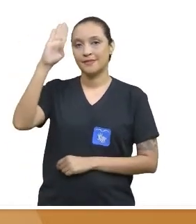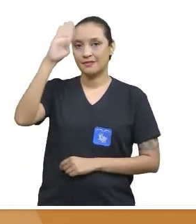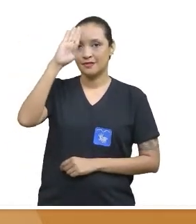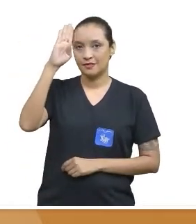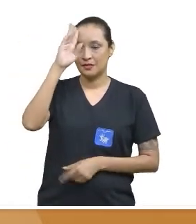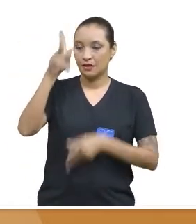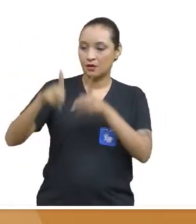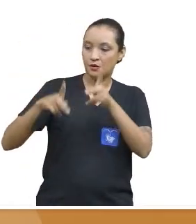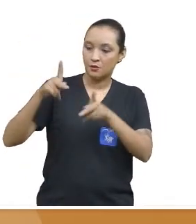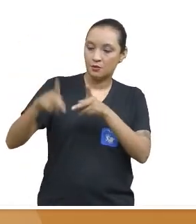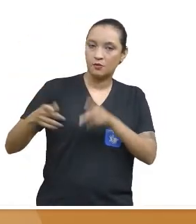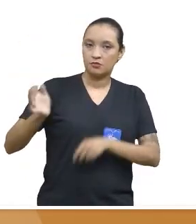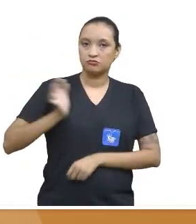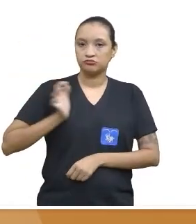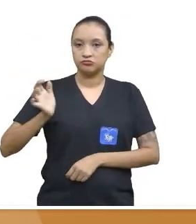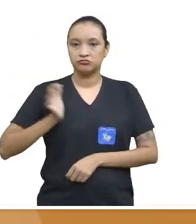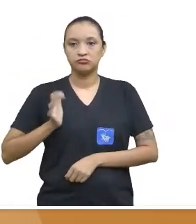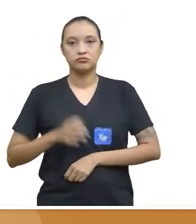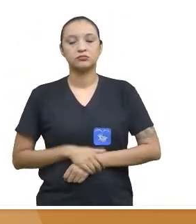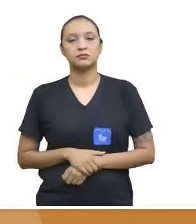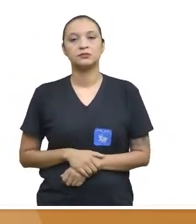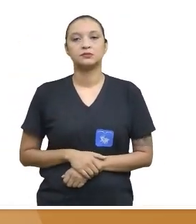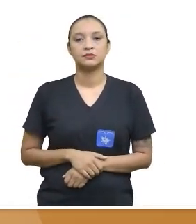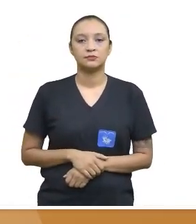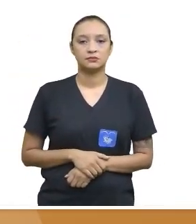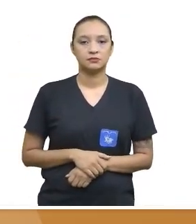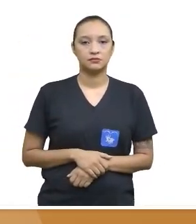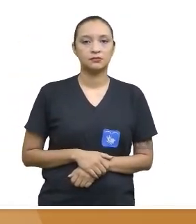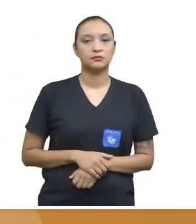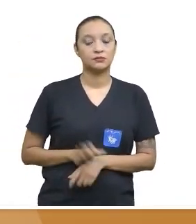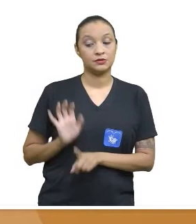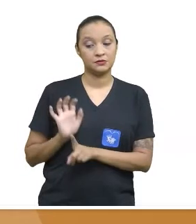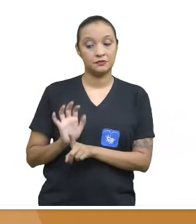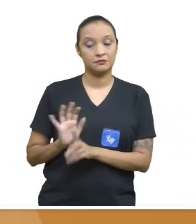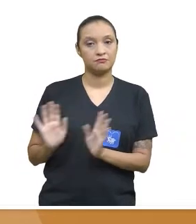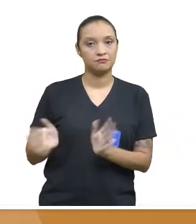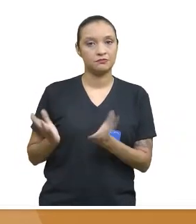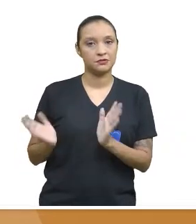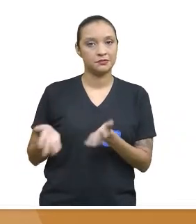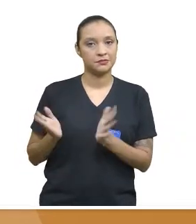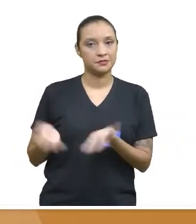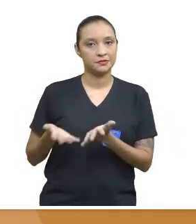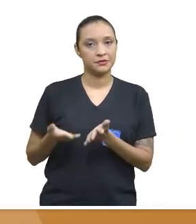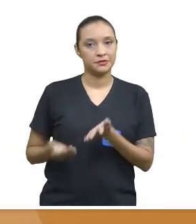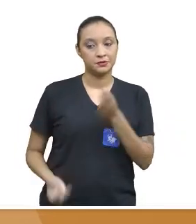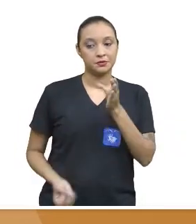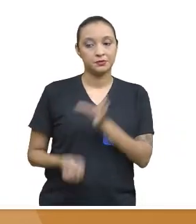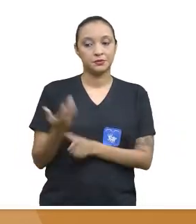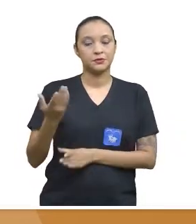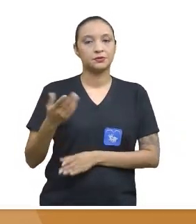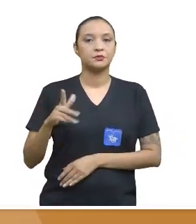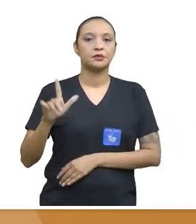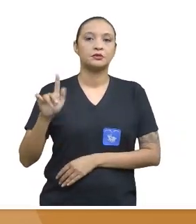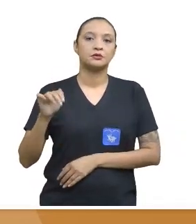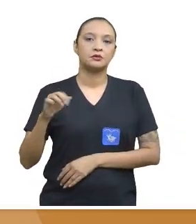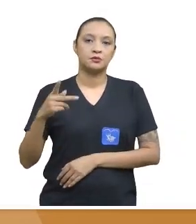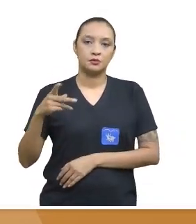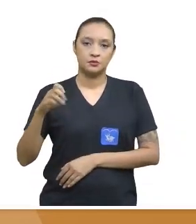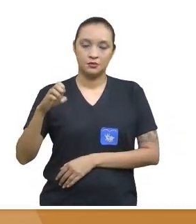de alta renda estavam envolvidos na aplicação, no surgimento do golpe